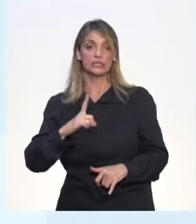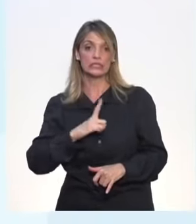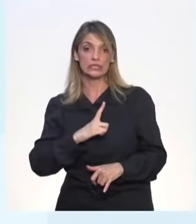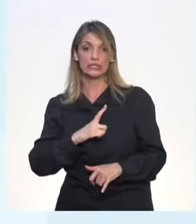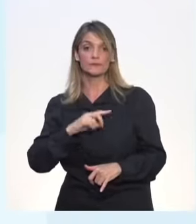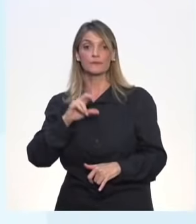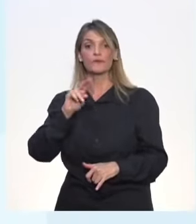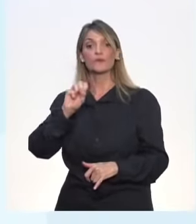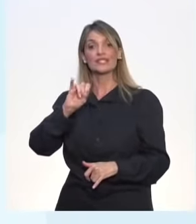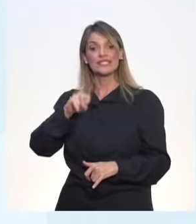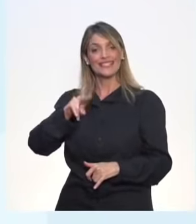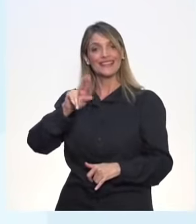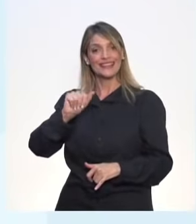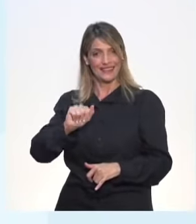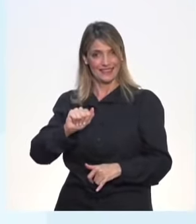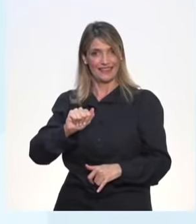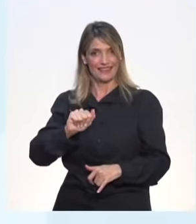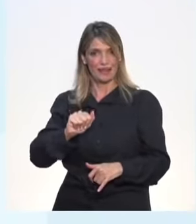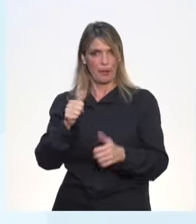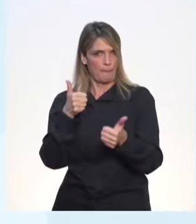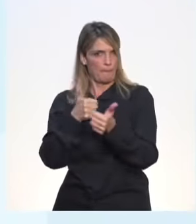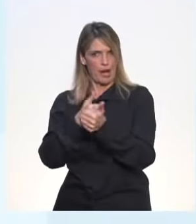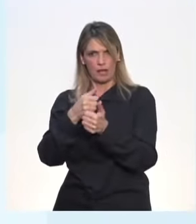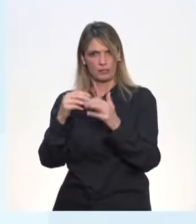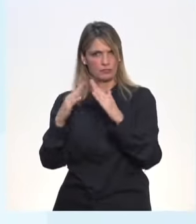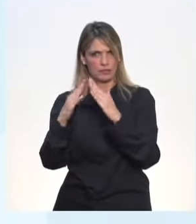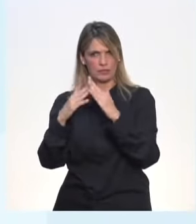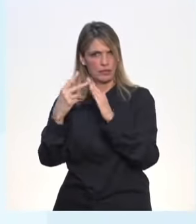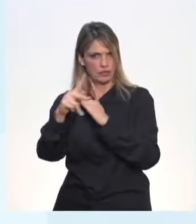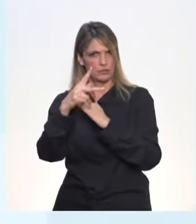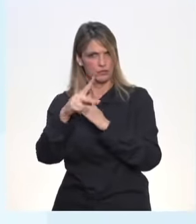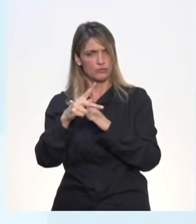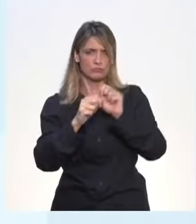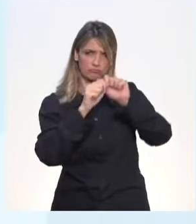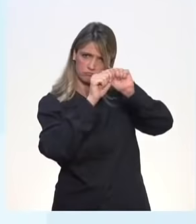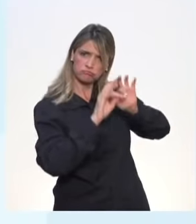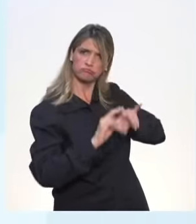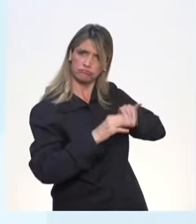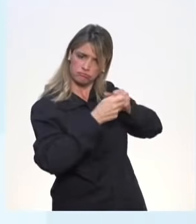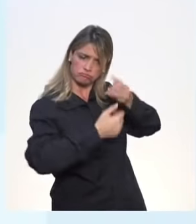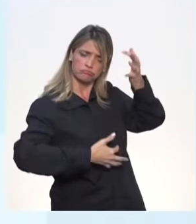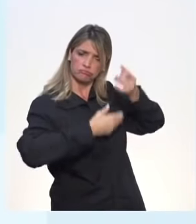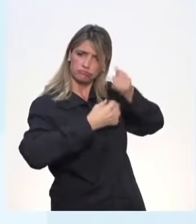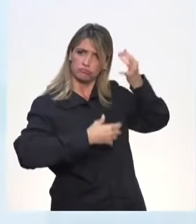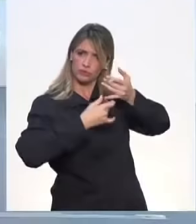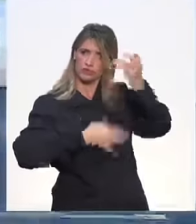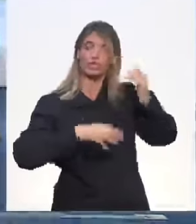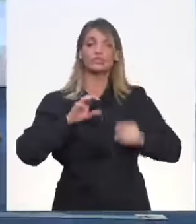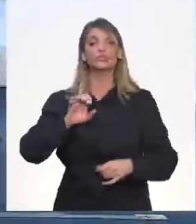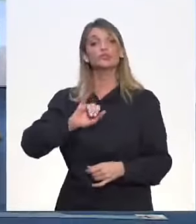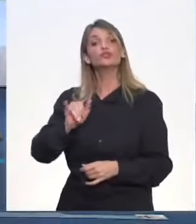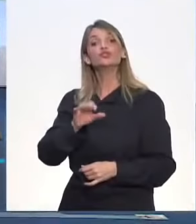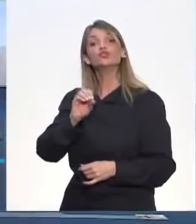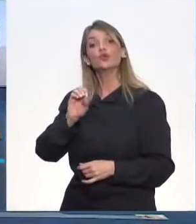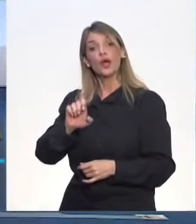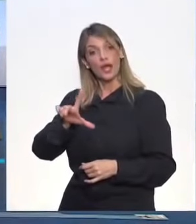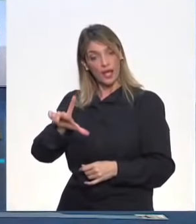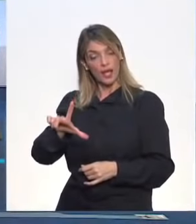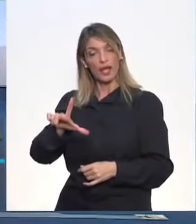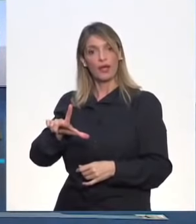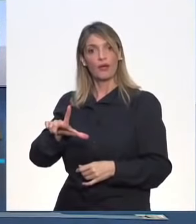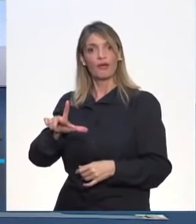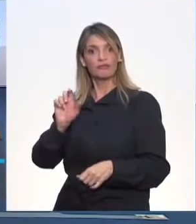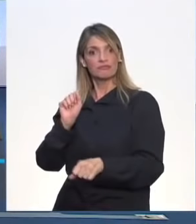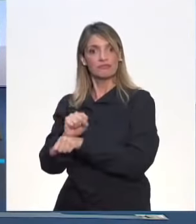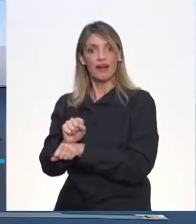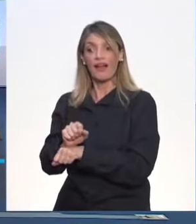aí perto da sua da sua região e tudo mais pode colocar aqui no chat que o Edi Joel ele pode interromper A qualquer minuto